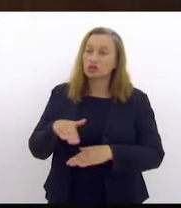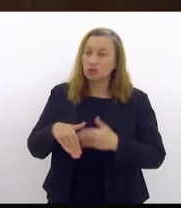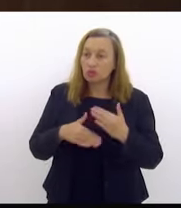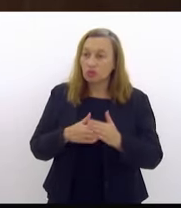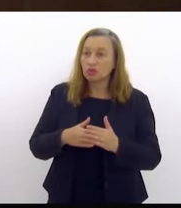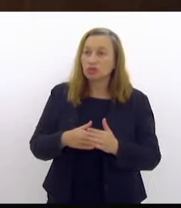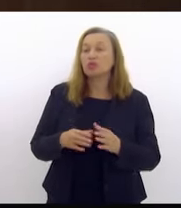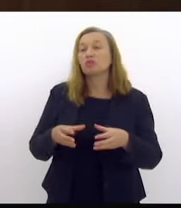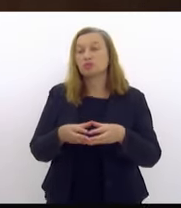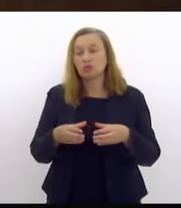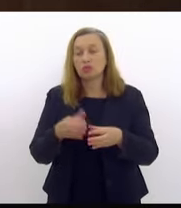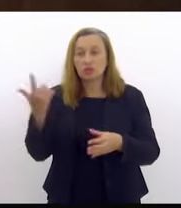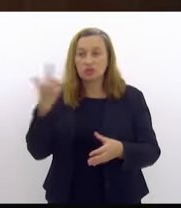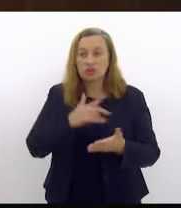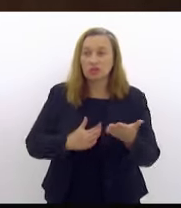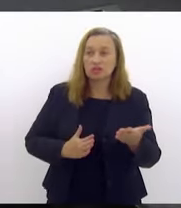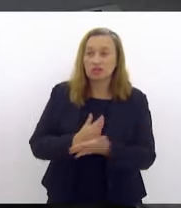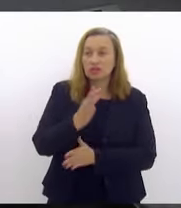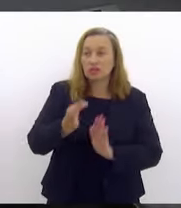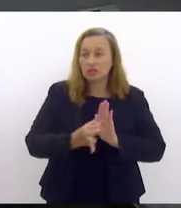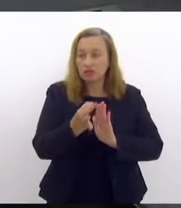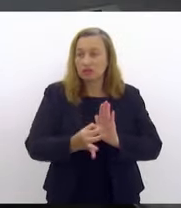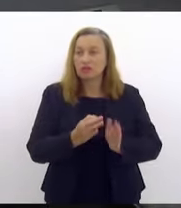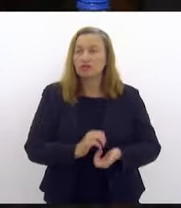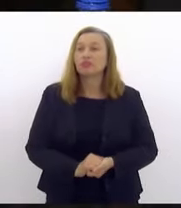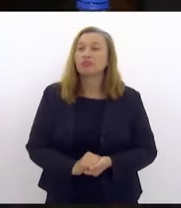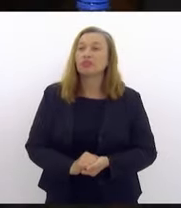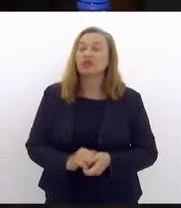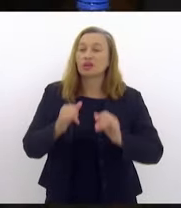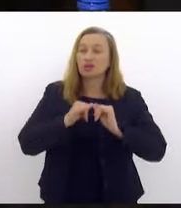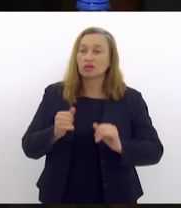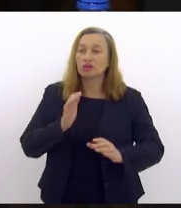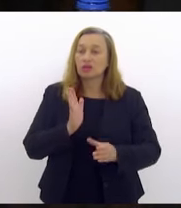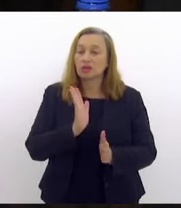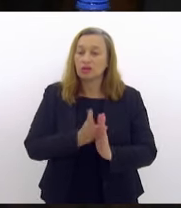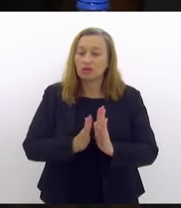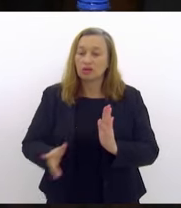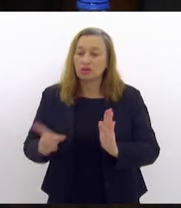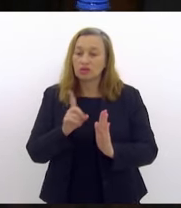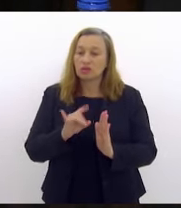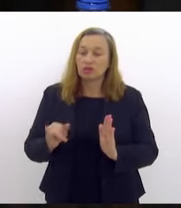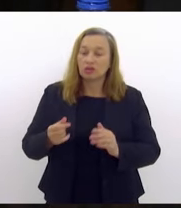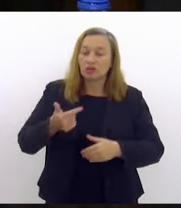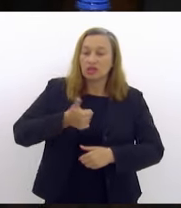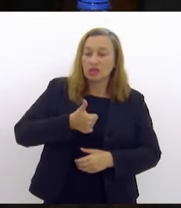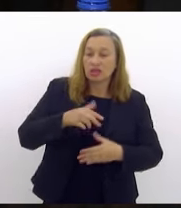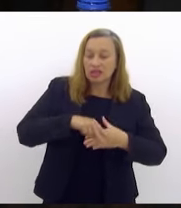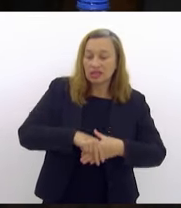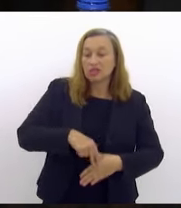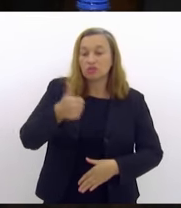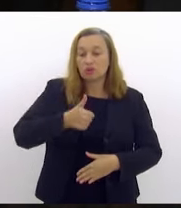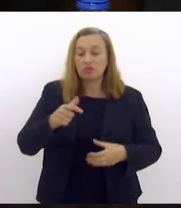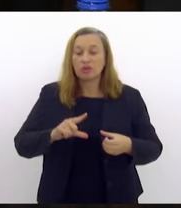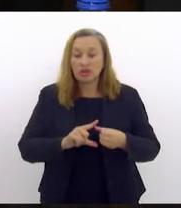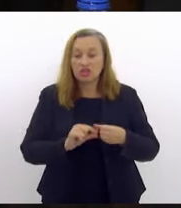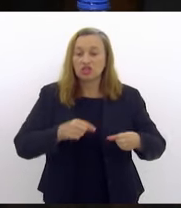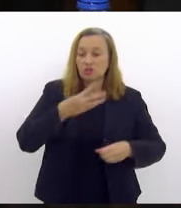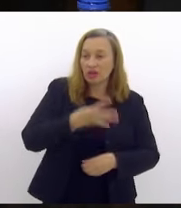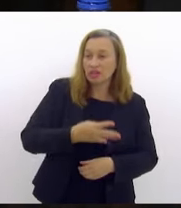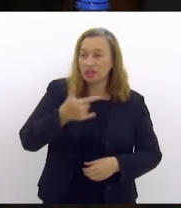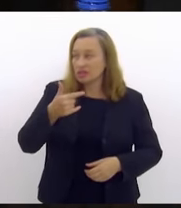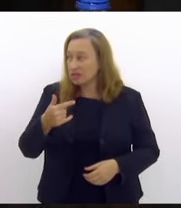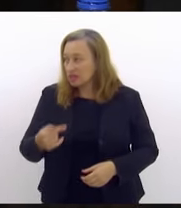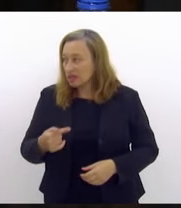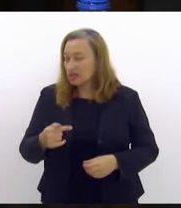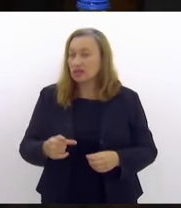pela aprovação desse projeto. Anuncio, incluído na ordem do dia, de acordo com o inciso 1º do artigo 47 do Regimento Interno, em